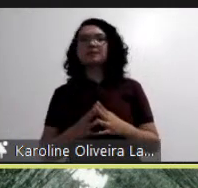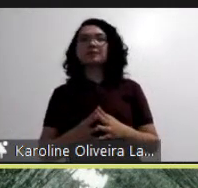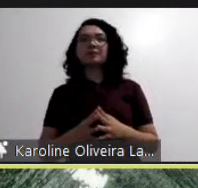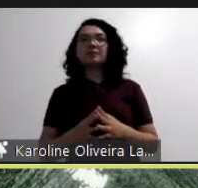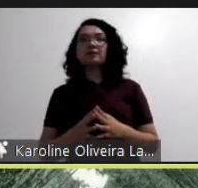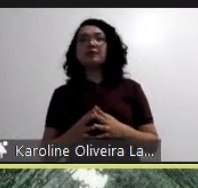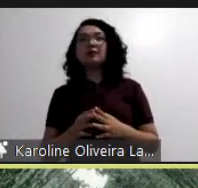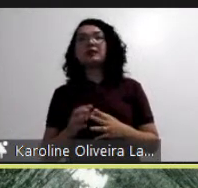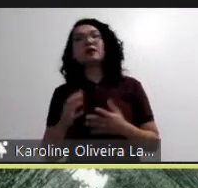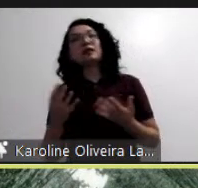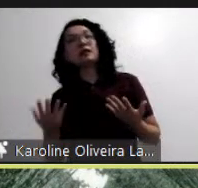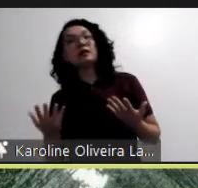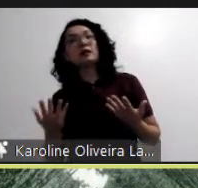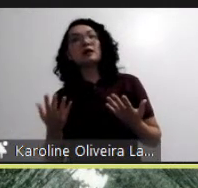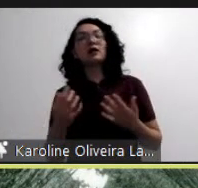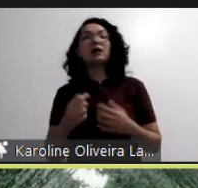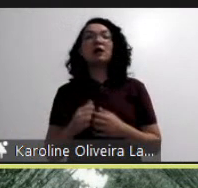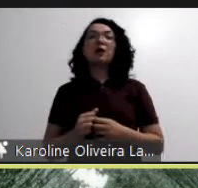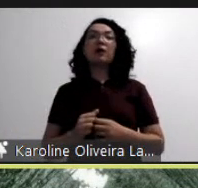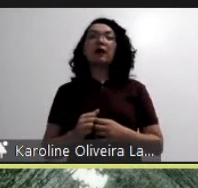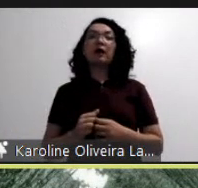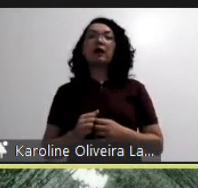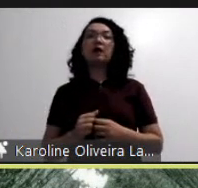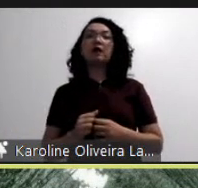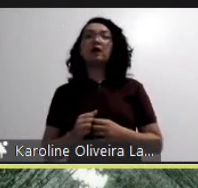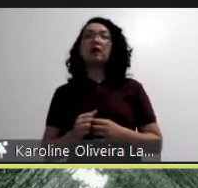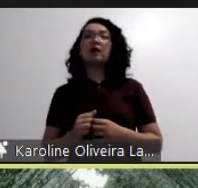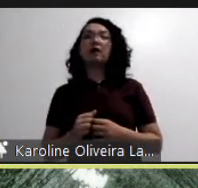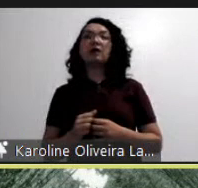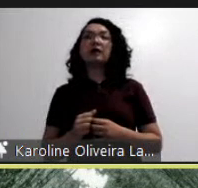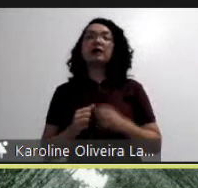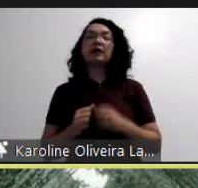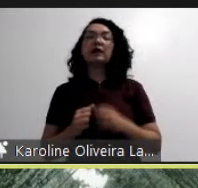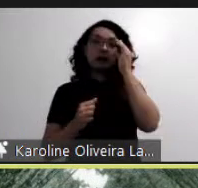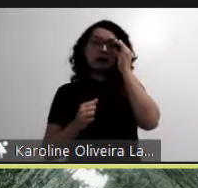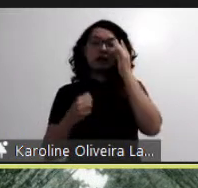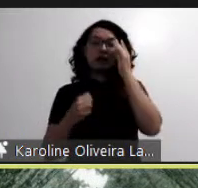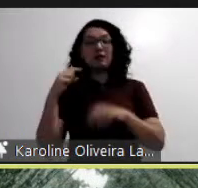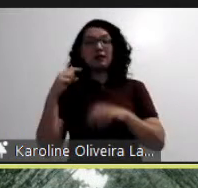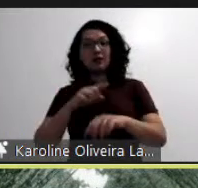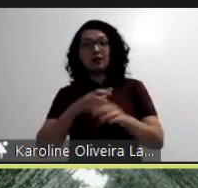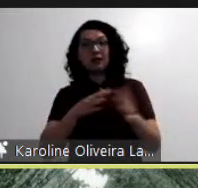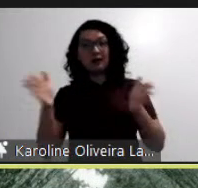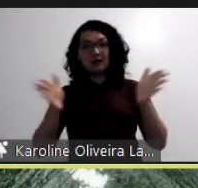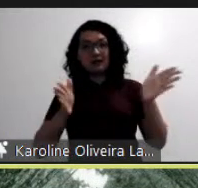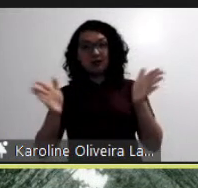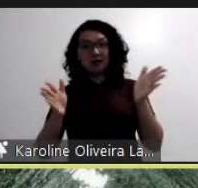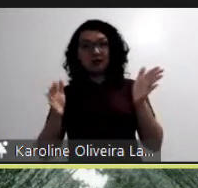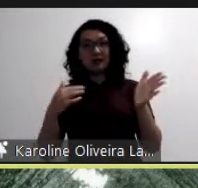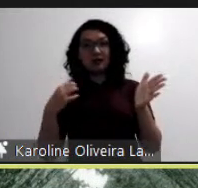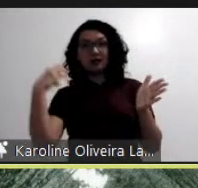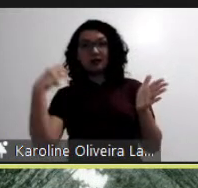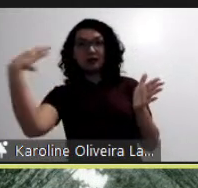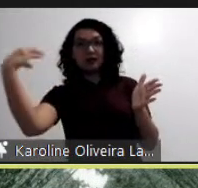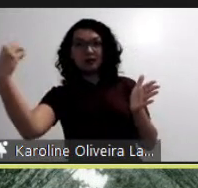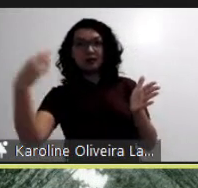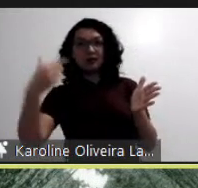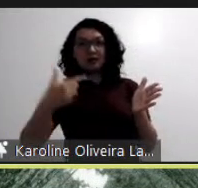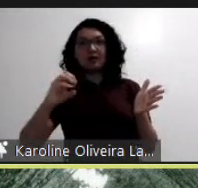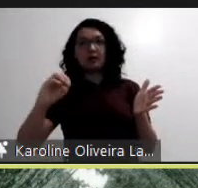né? Mas dava para fazer essas desviadas de rumo, né? Como, em 2006, o ônibus do Momotour